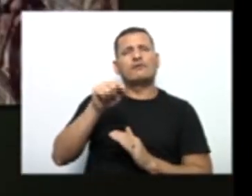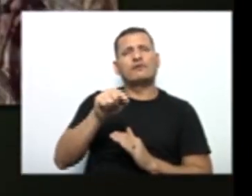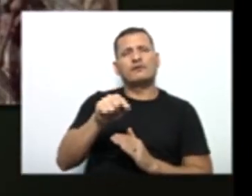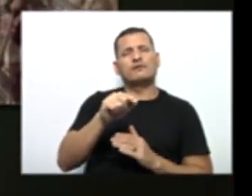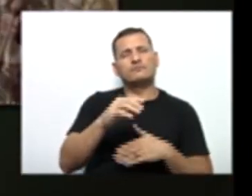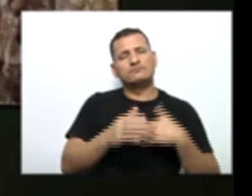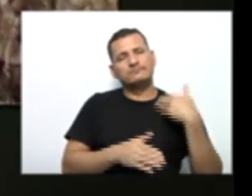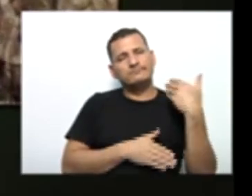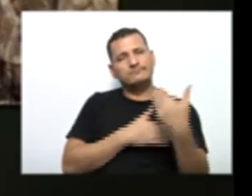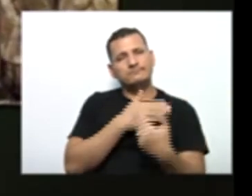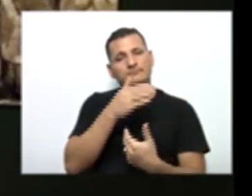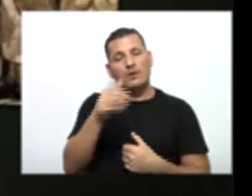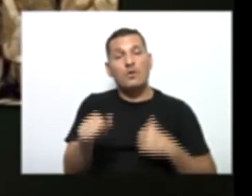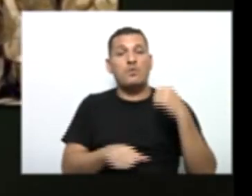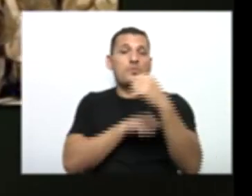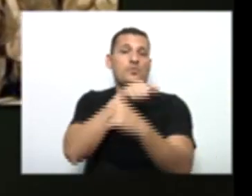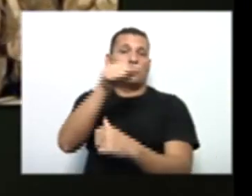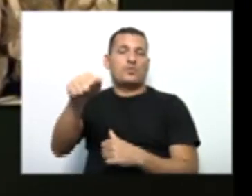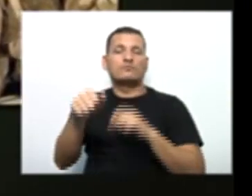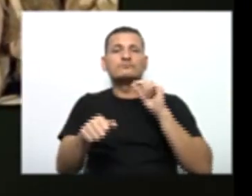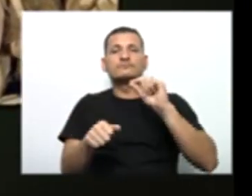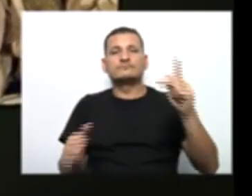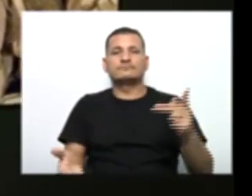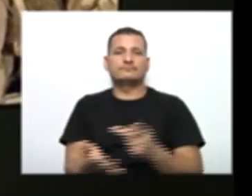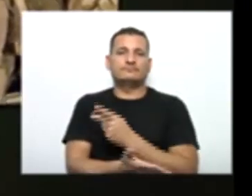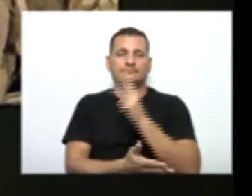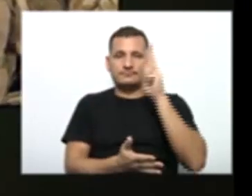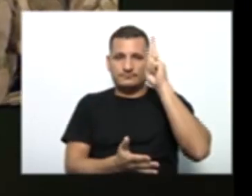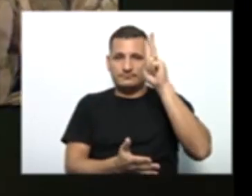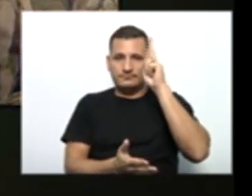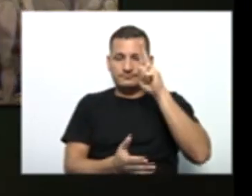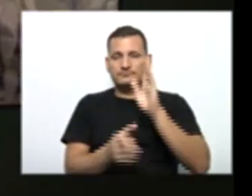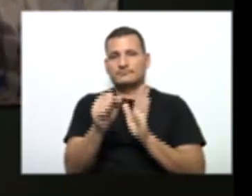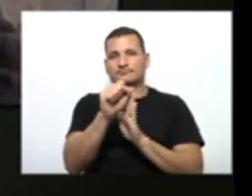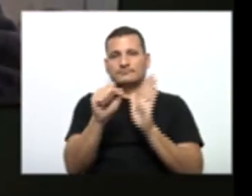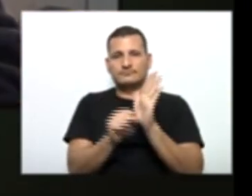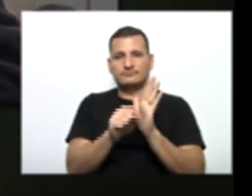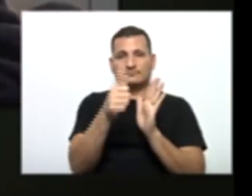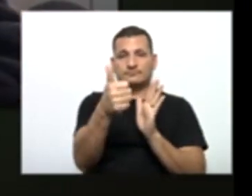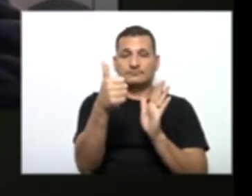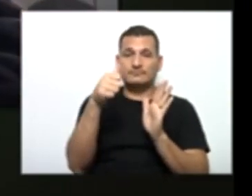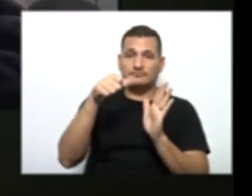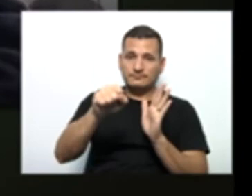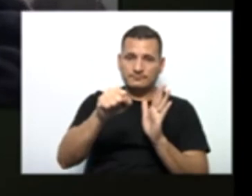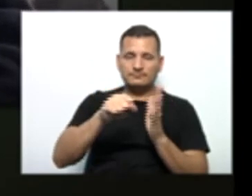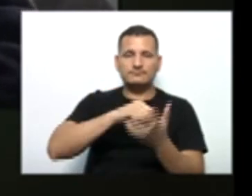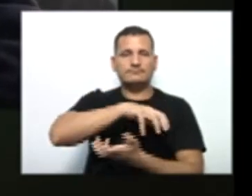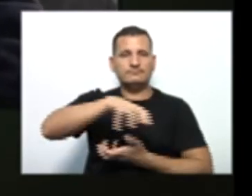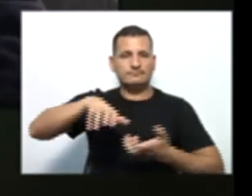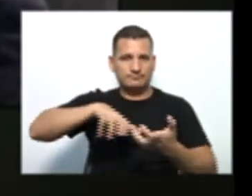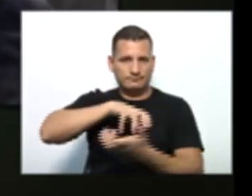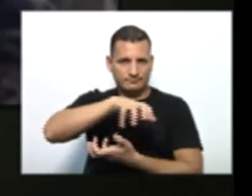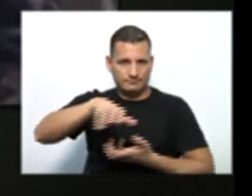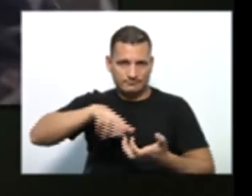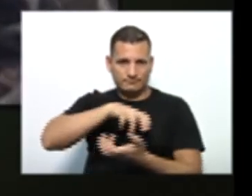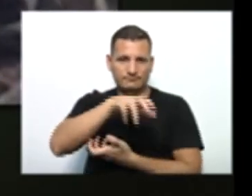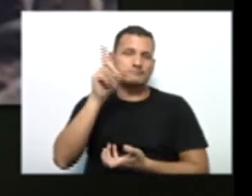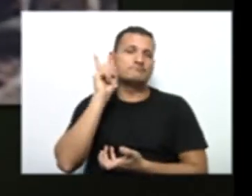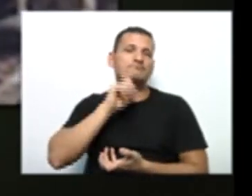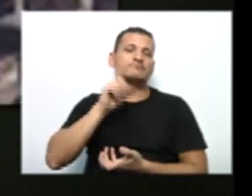súditos, e o significado dessa palavra é aqueles que estão sob a vontade de outro. Então, a vontade do rei era a